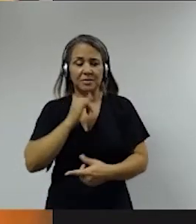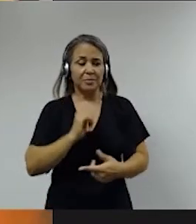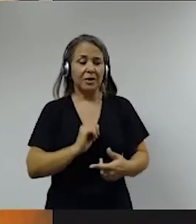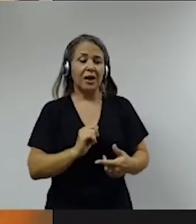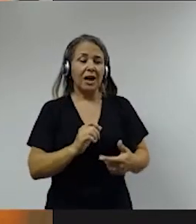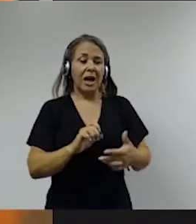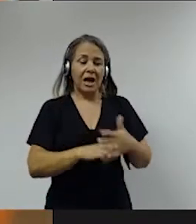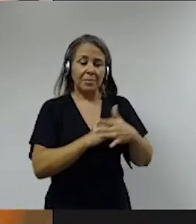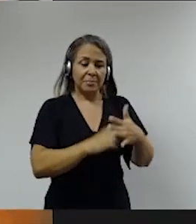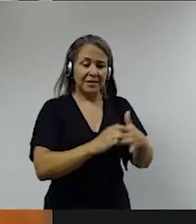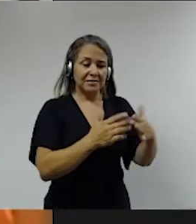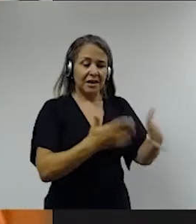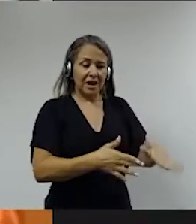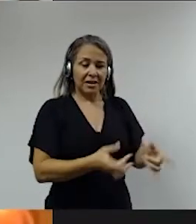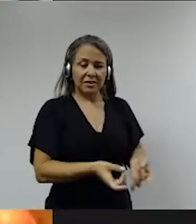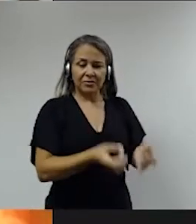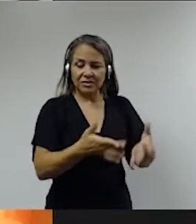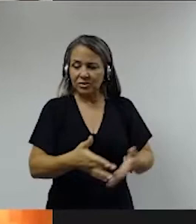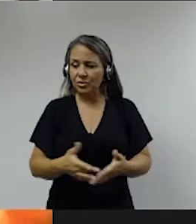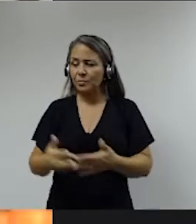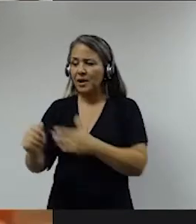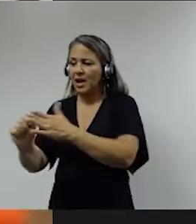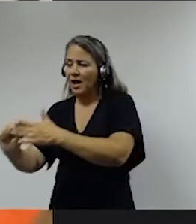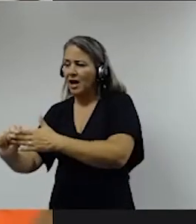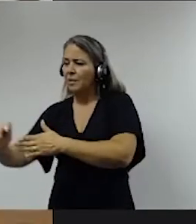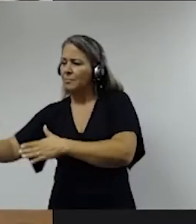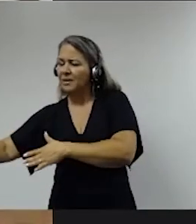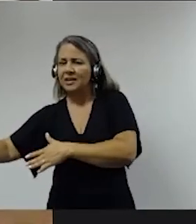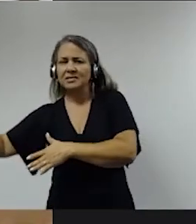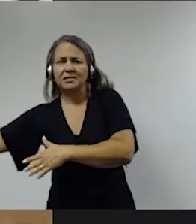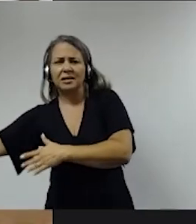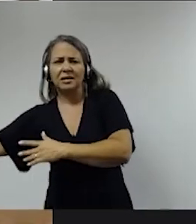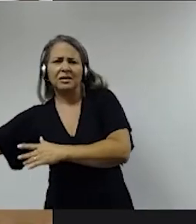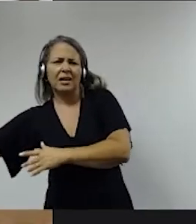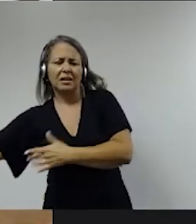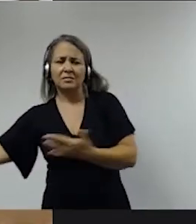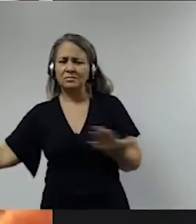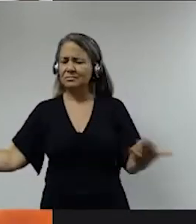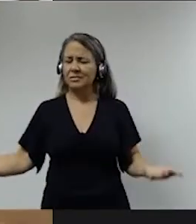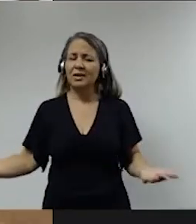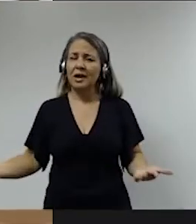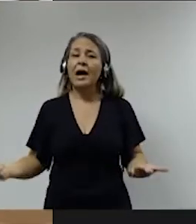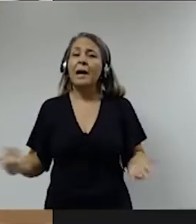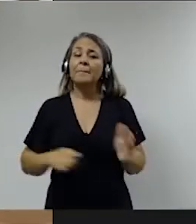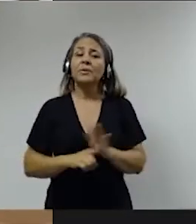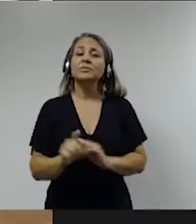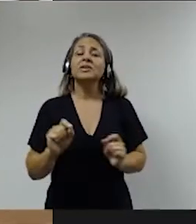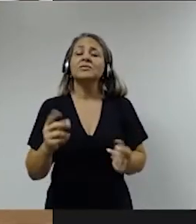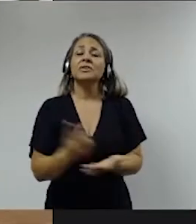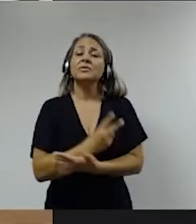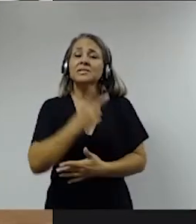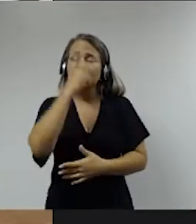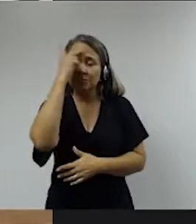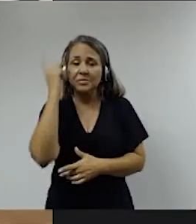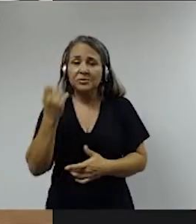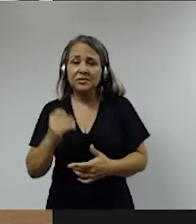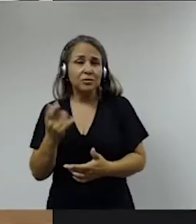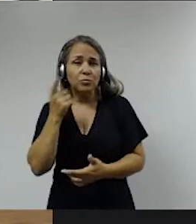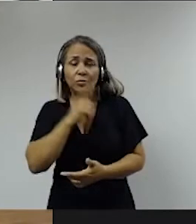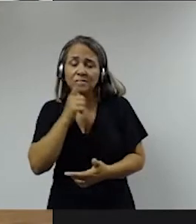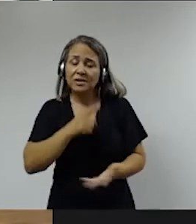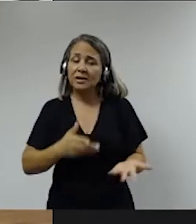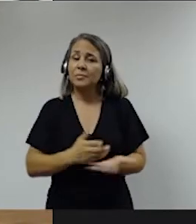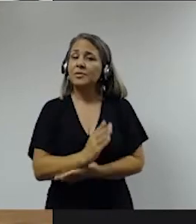que é uma incumbente, por que não vende para uma empresa C, D ou E, que é uma entrante? Pergunta o que vai acontecer com esses ativos caso a gente não